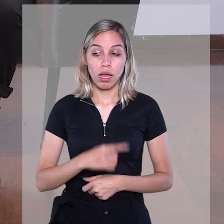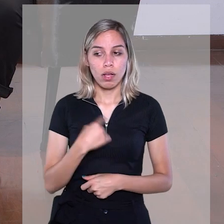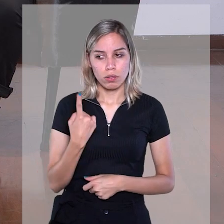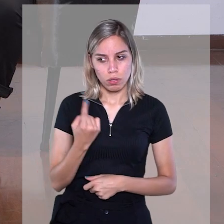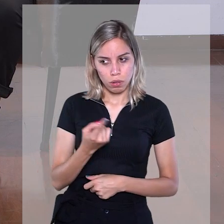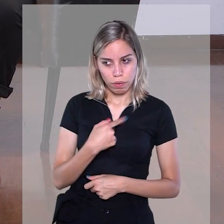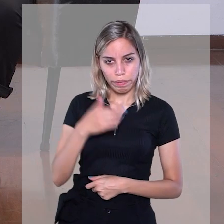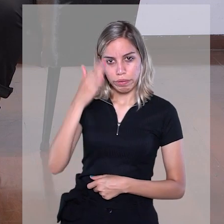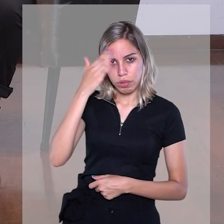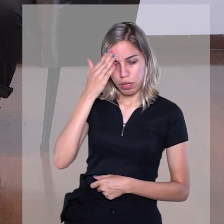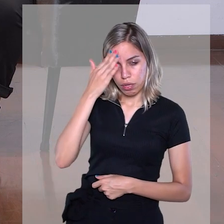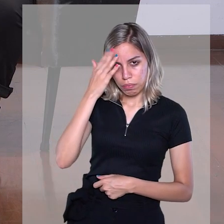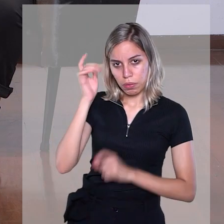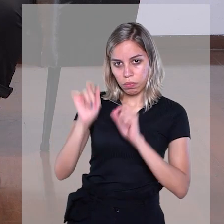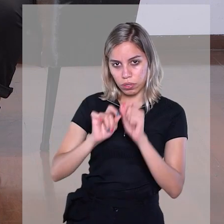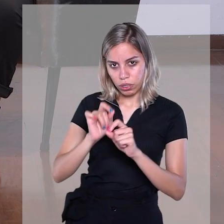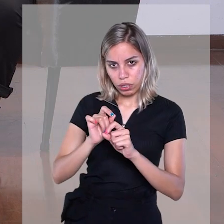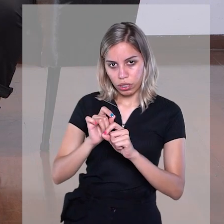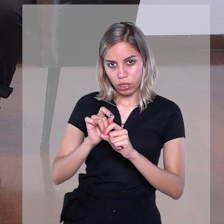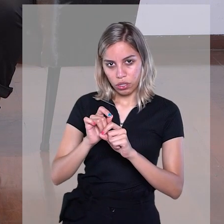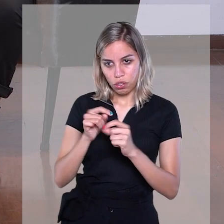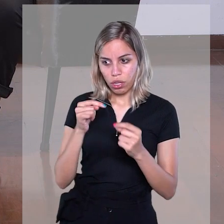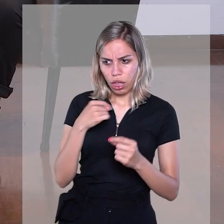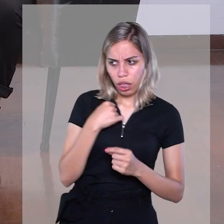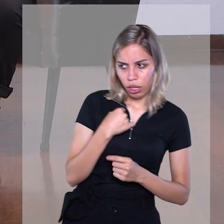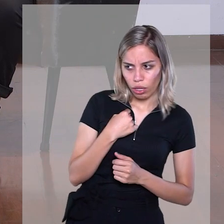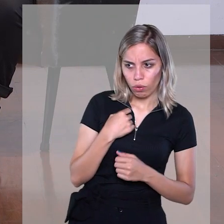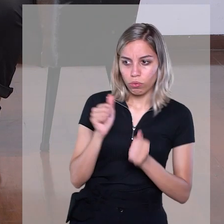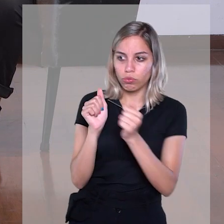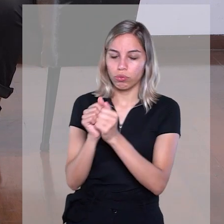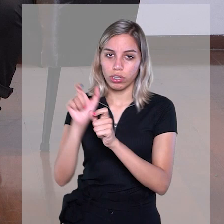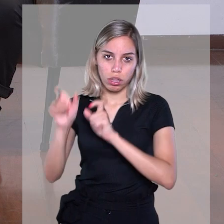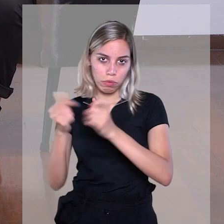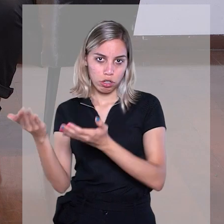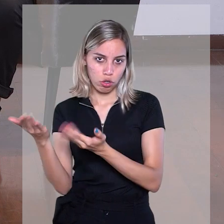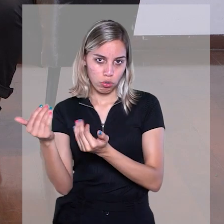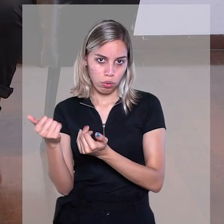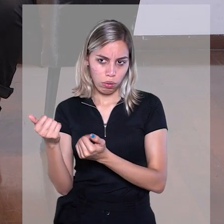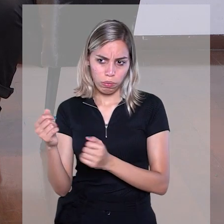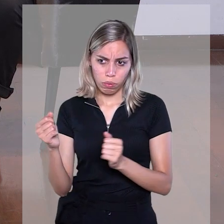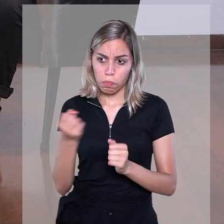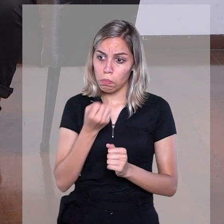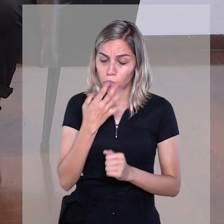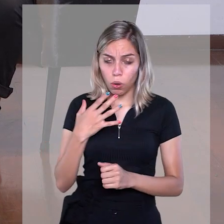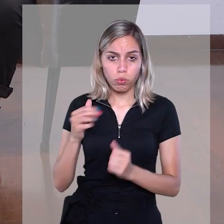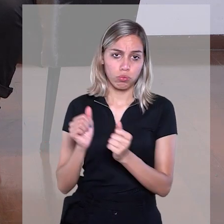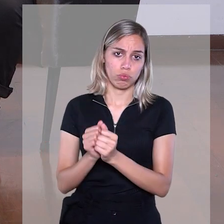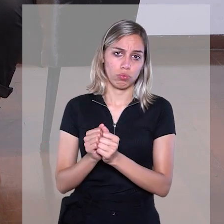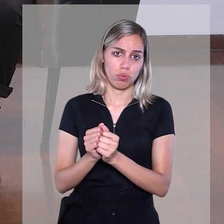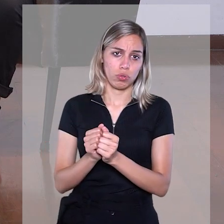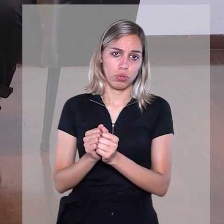mais novo, é importante sermos vistos juntos. Mas é importante que venha para esse abraço também o